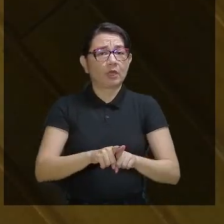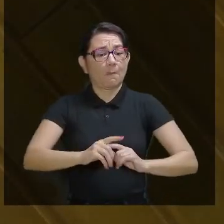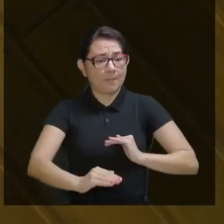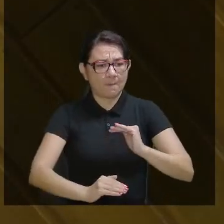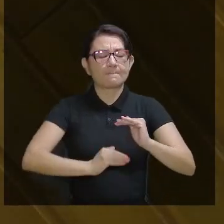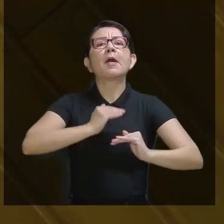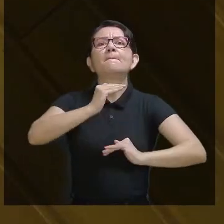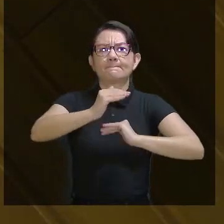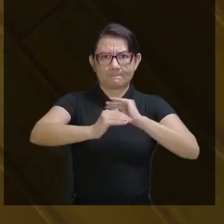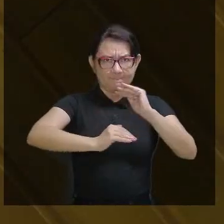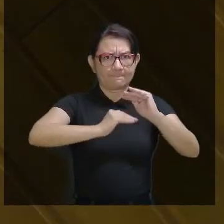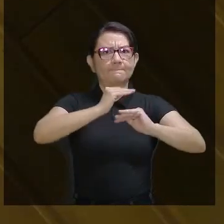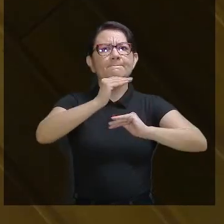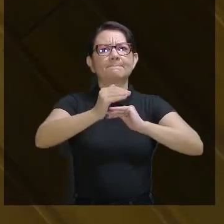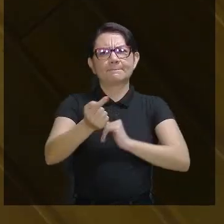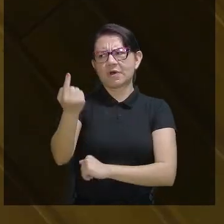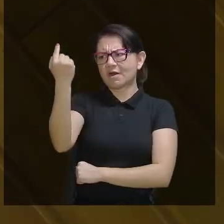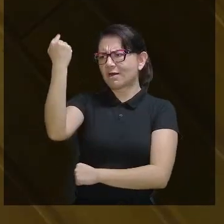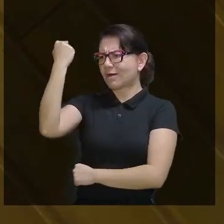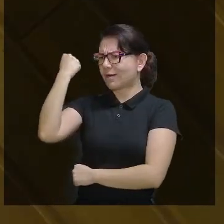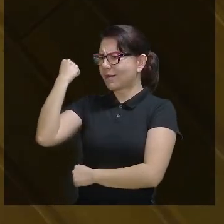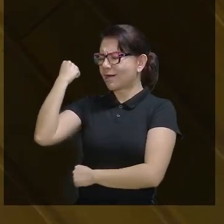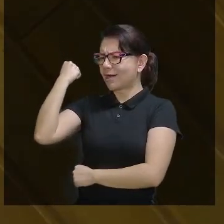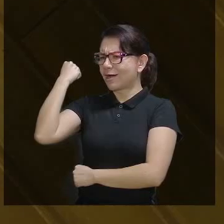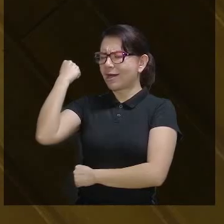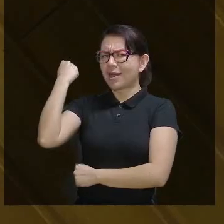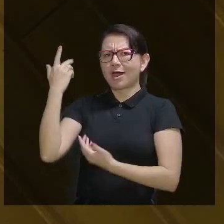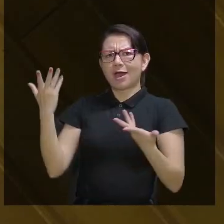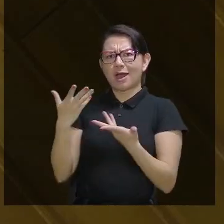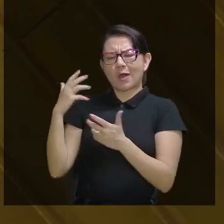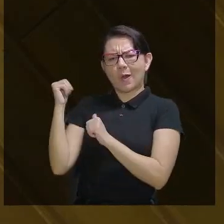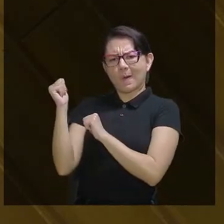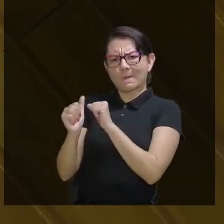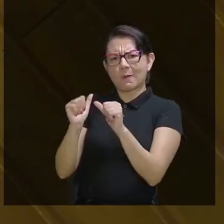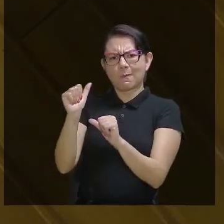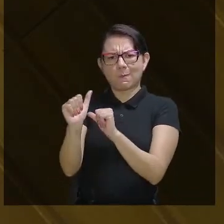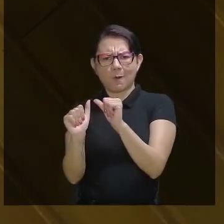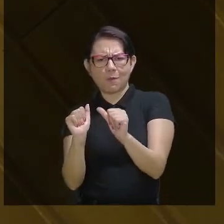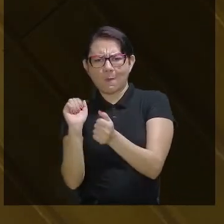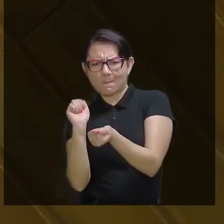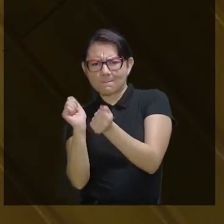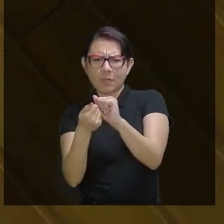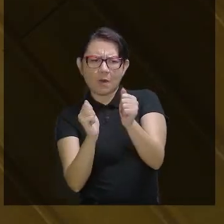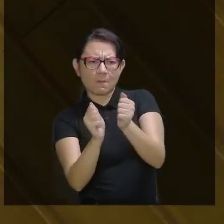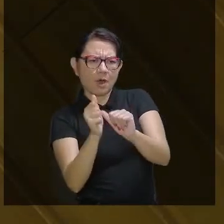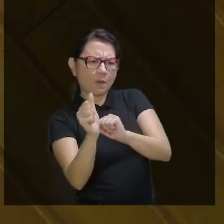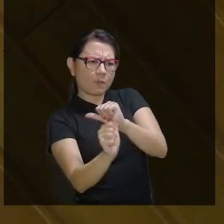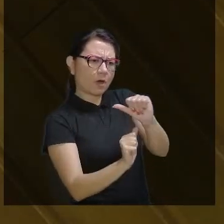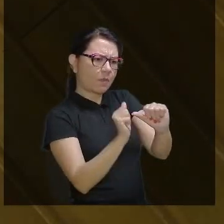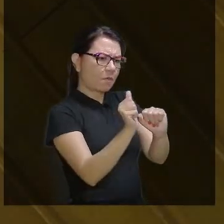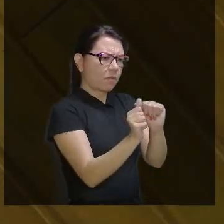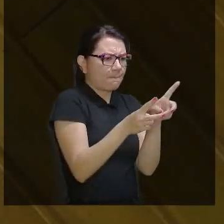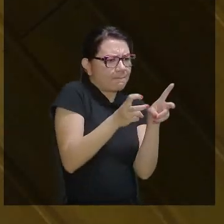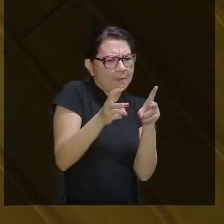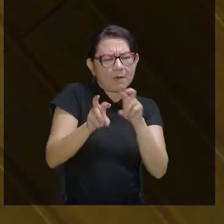muito. Da minha época, quanta coisa que a gente vai reformulando, quanta coisa que a gente vai vendo com outros